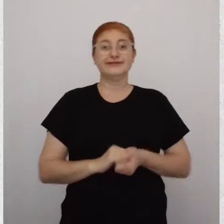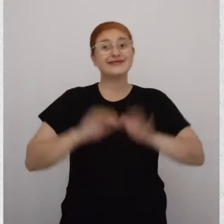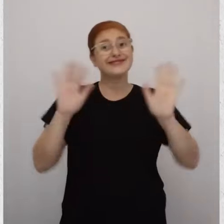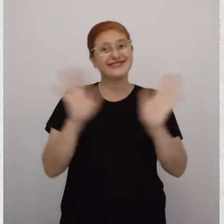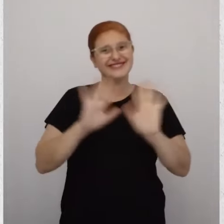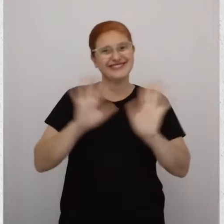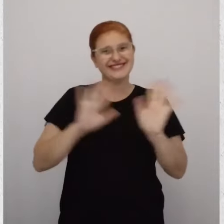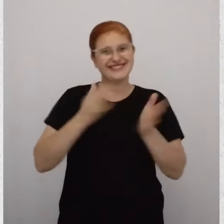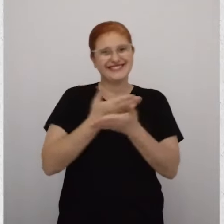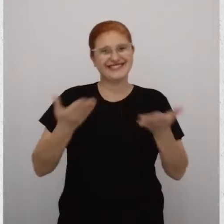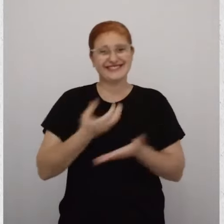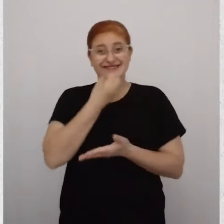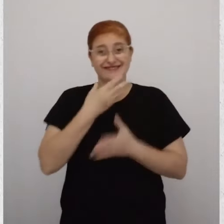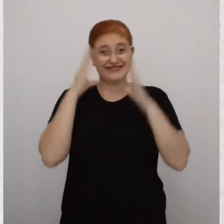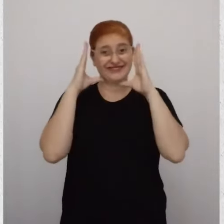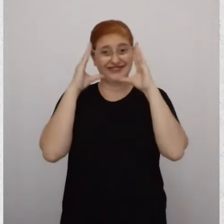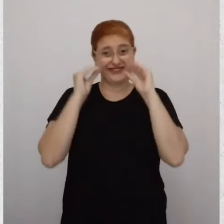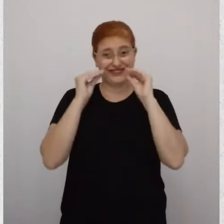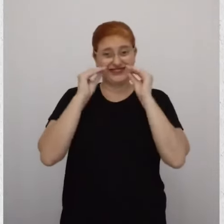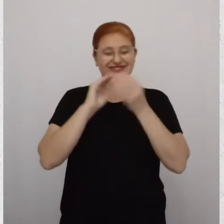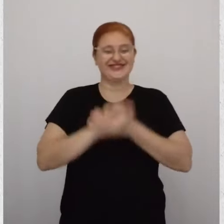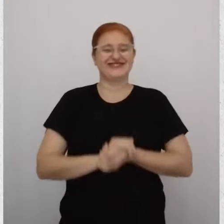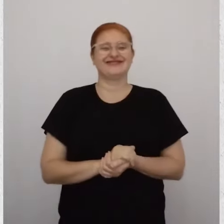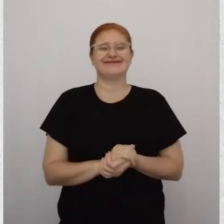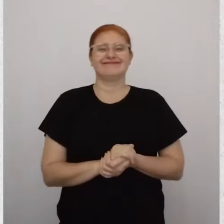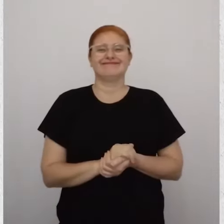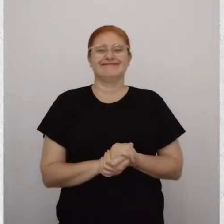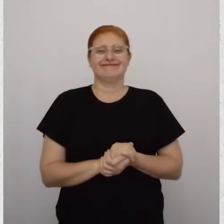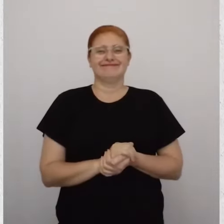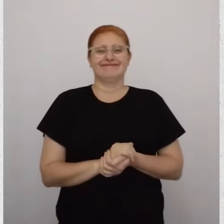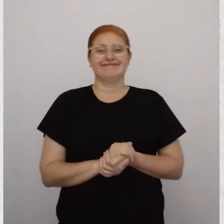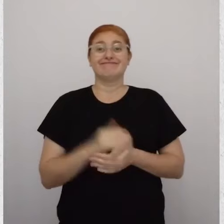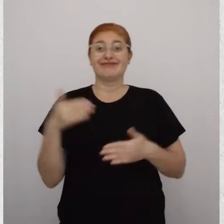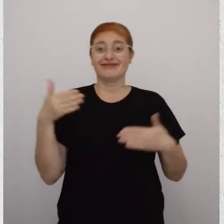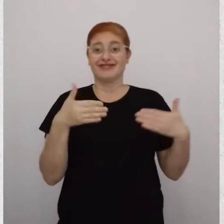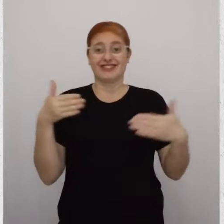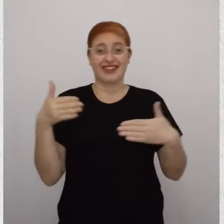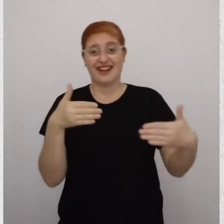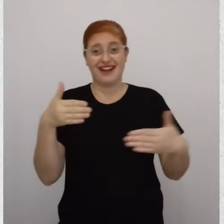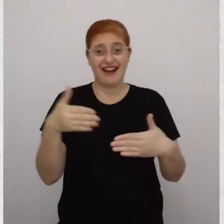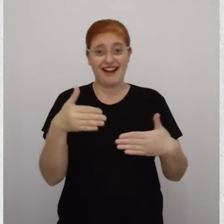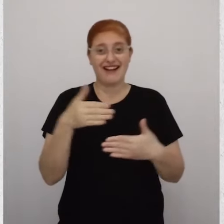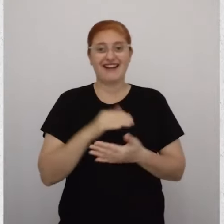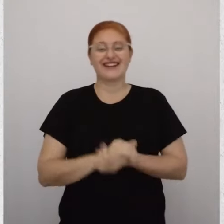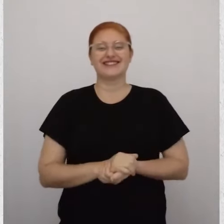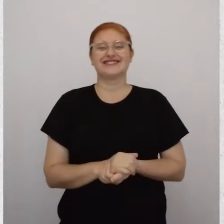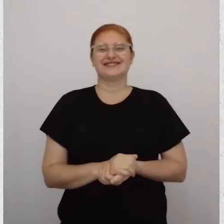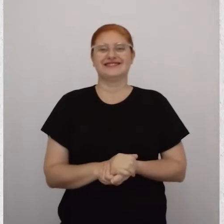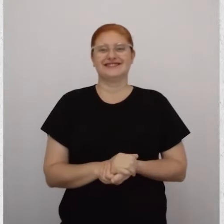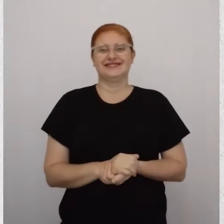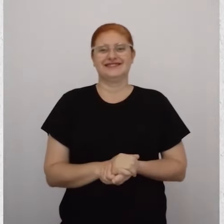Oi, pessoal, boa noite. Vamos chegando por aqui.